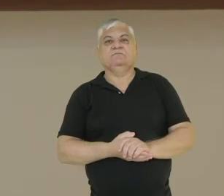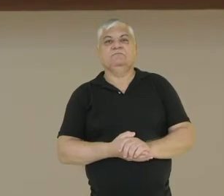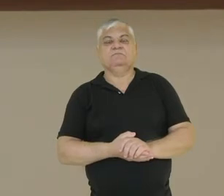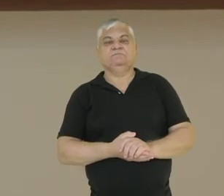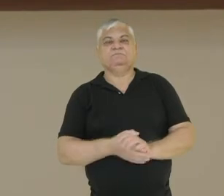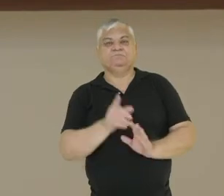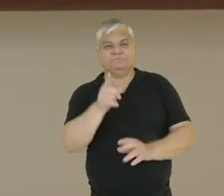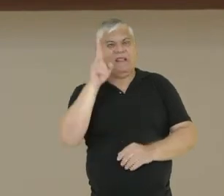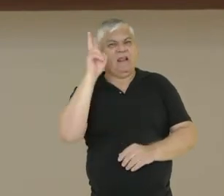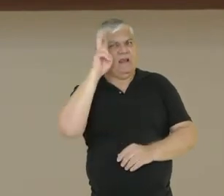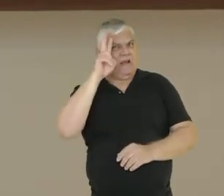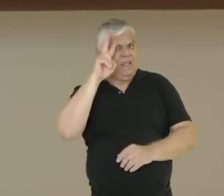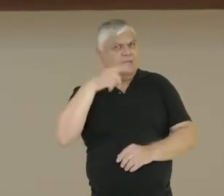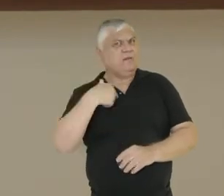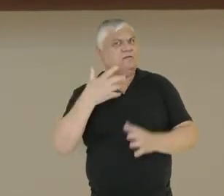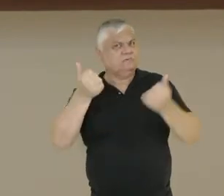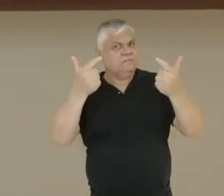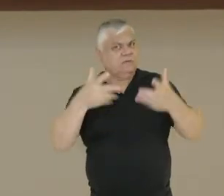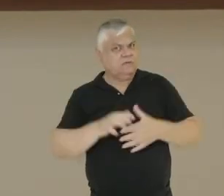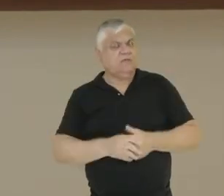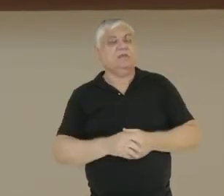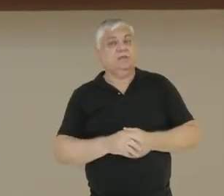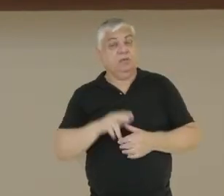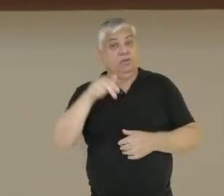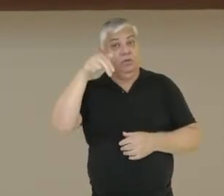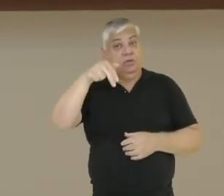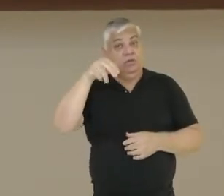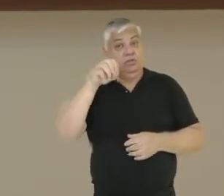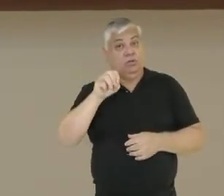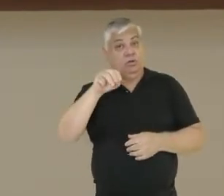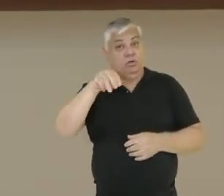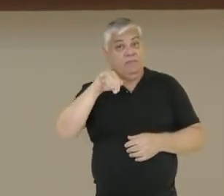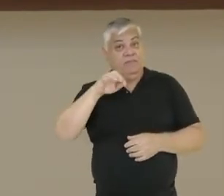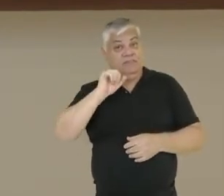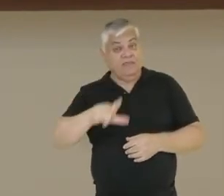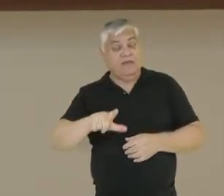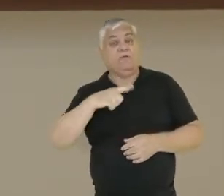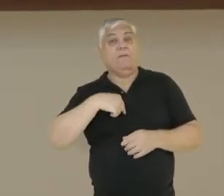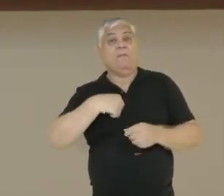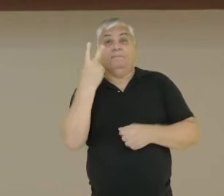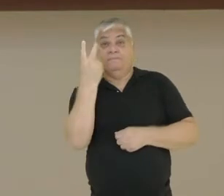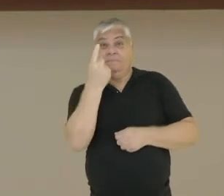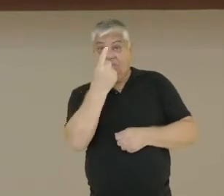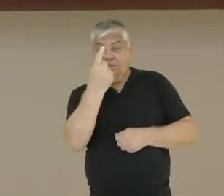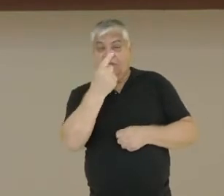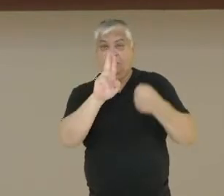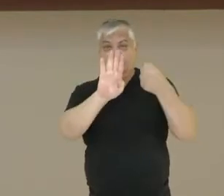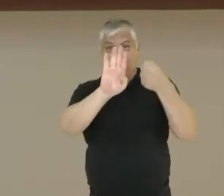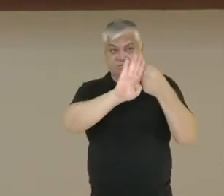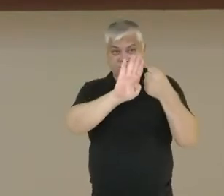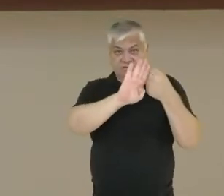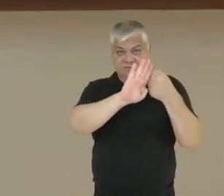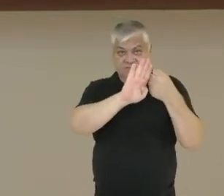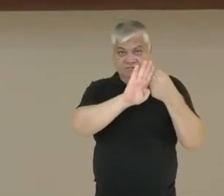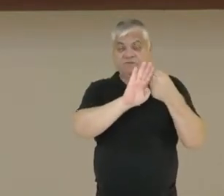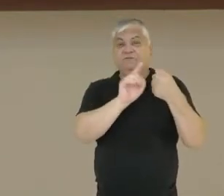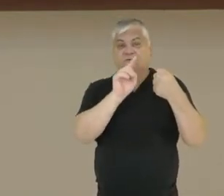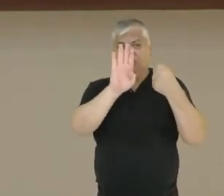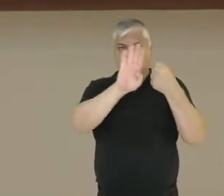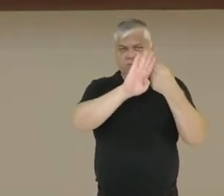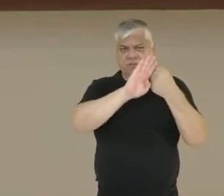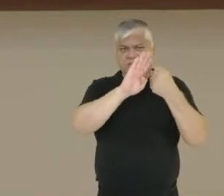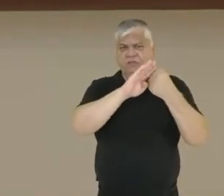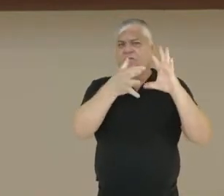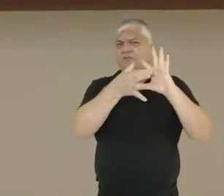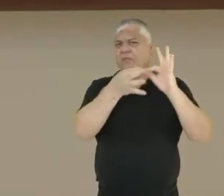Você se lembra que eu disse que a completiva nominal vem depois de um substantivo abstrato? Vamos ver então? Qual dessas 2 tem